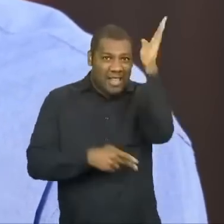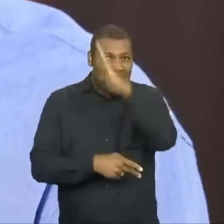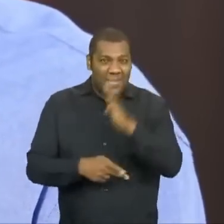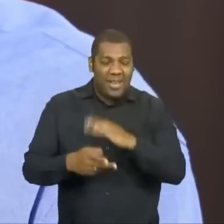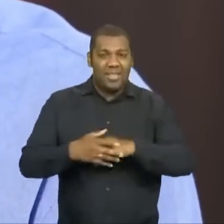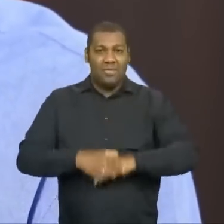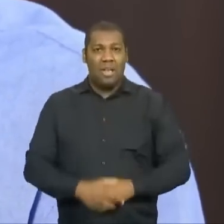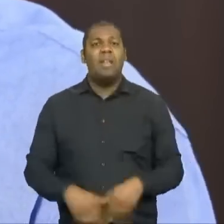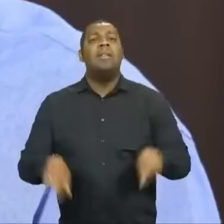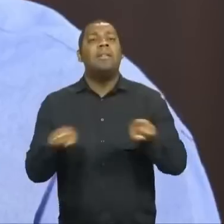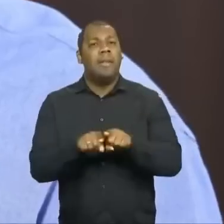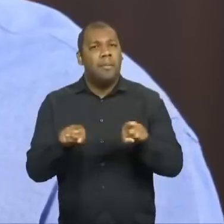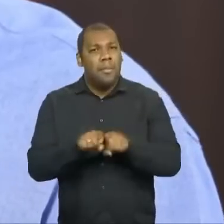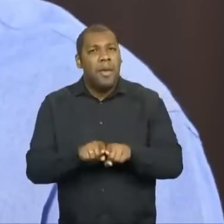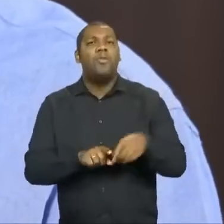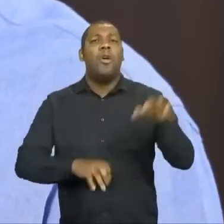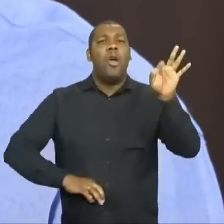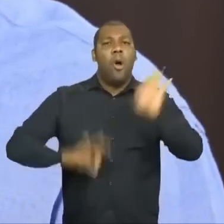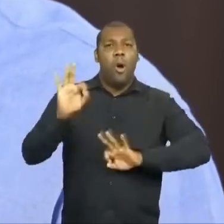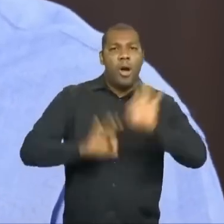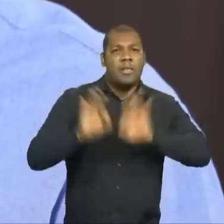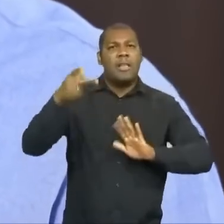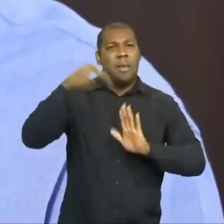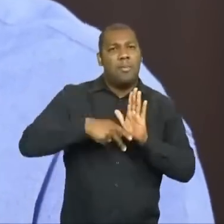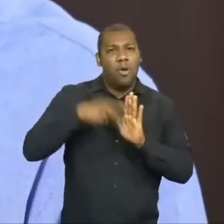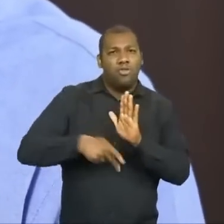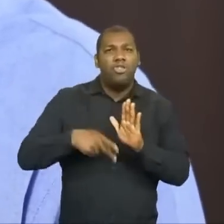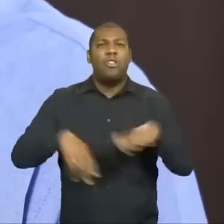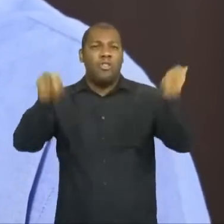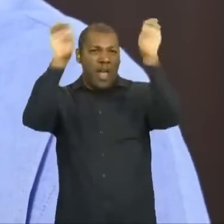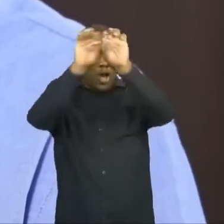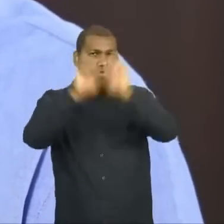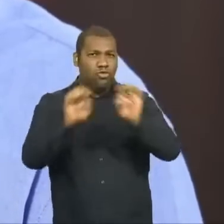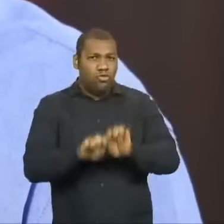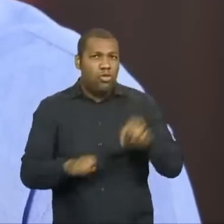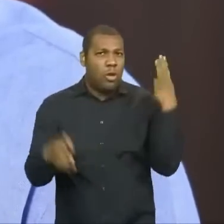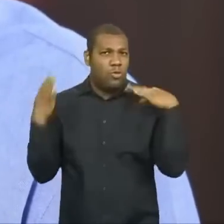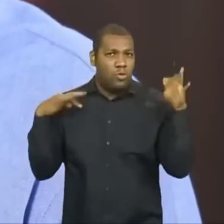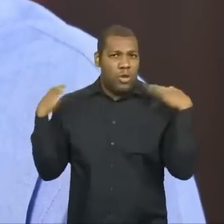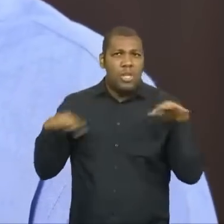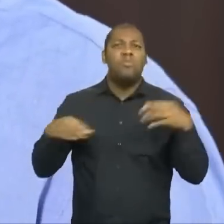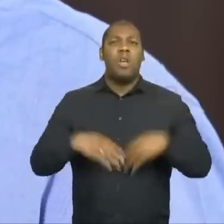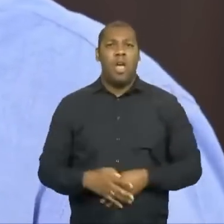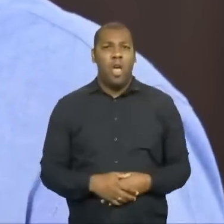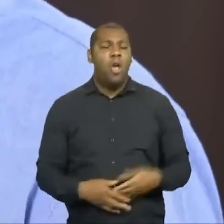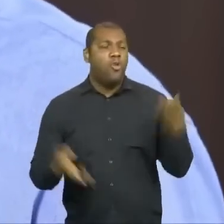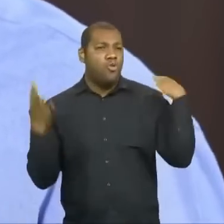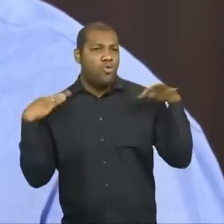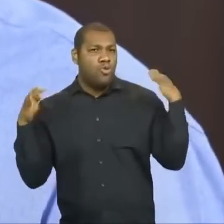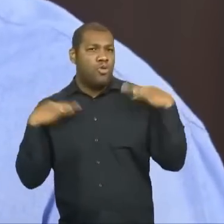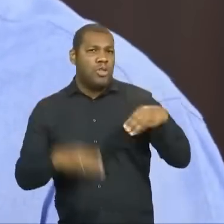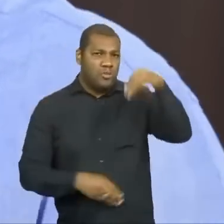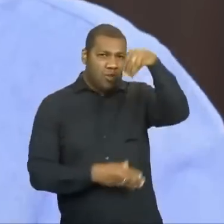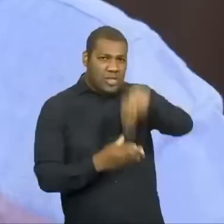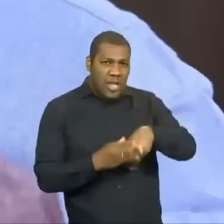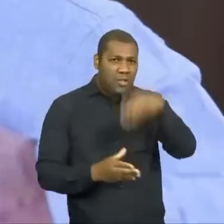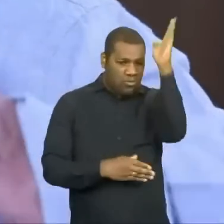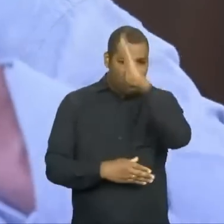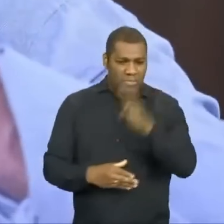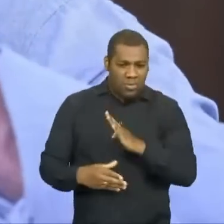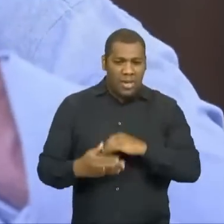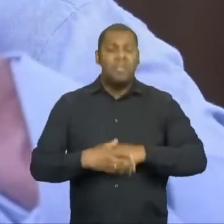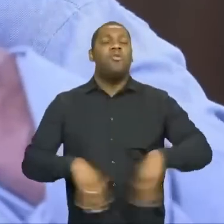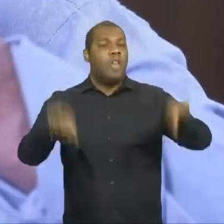melhorar a infraestrutura do turismo, tanto interno quanto, sabe, externo, para convencer o pessoal a vir para cá.